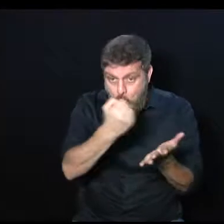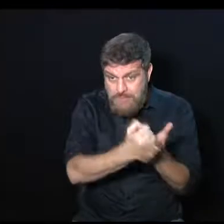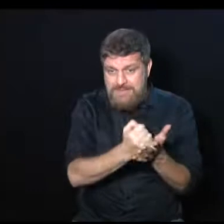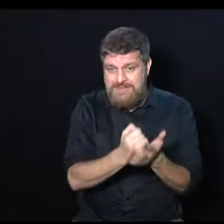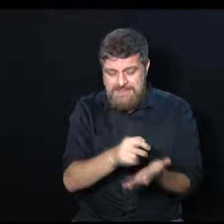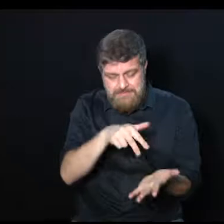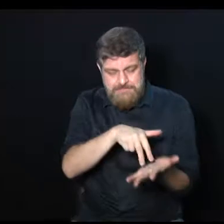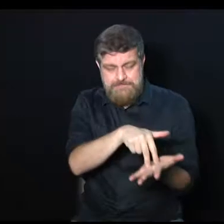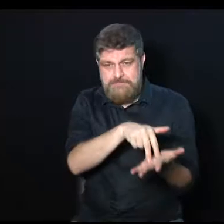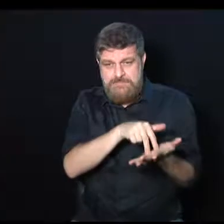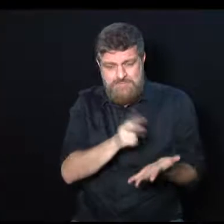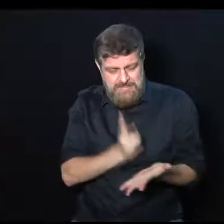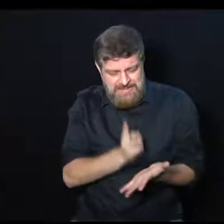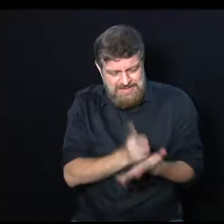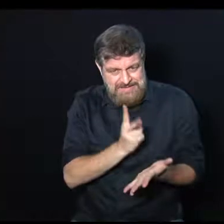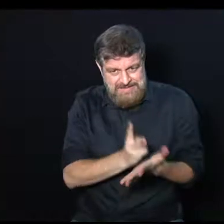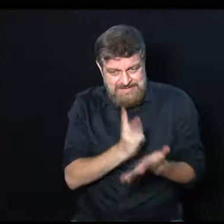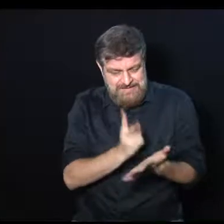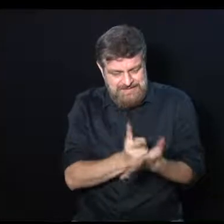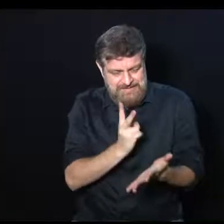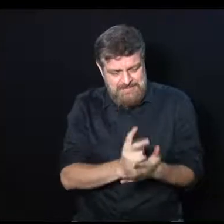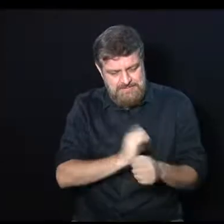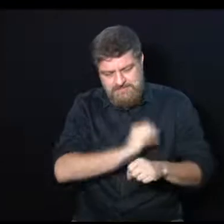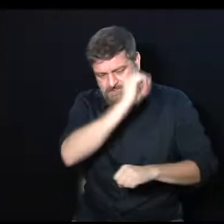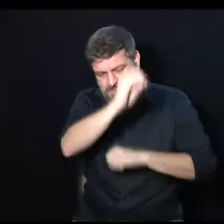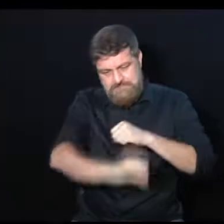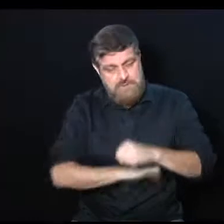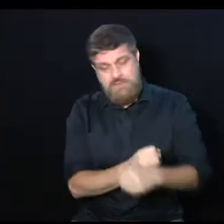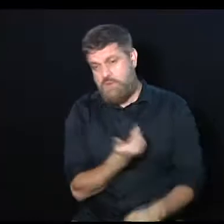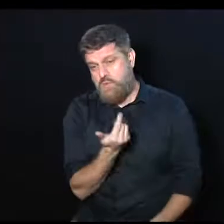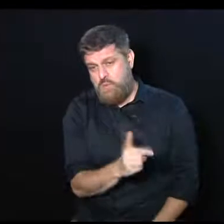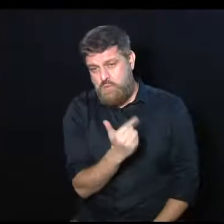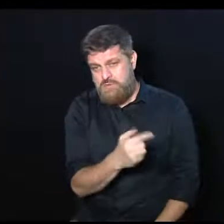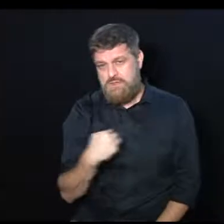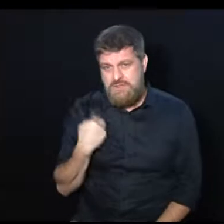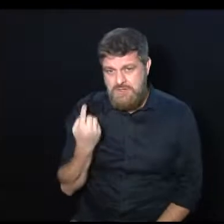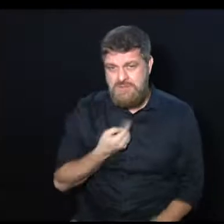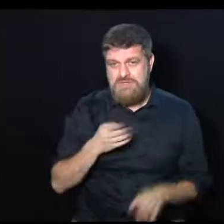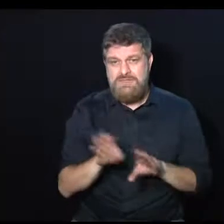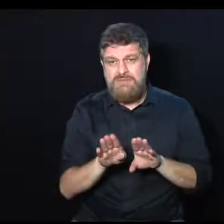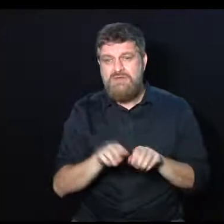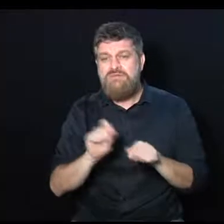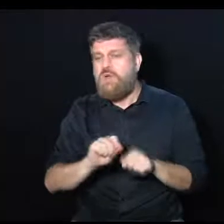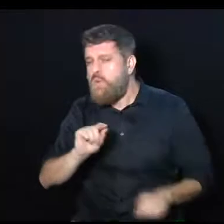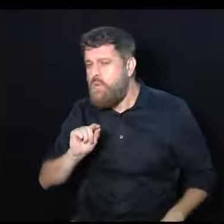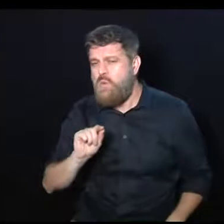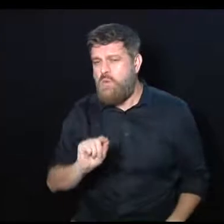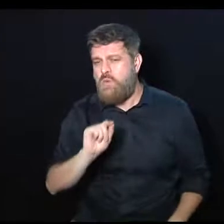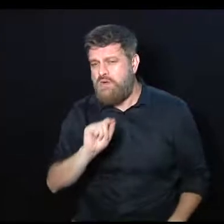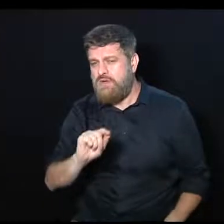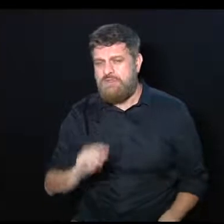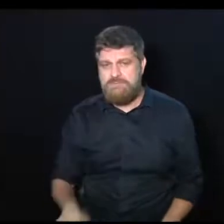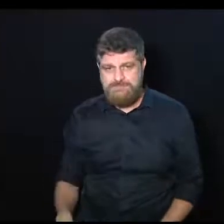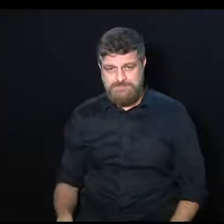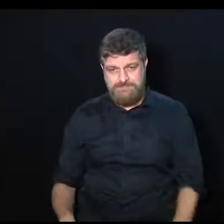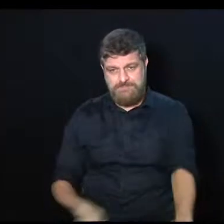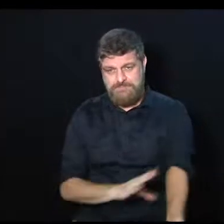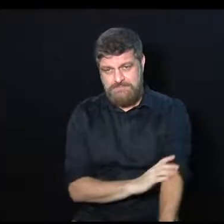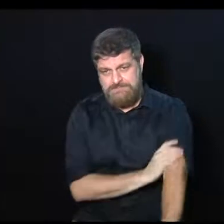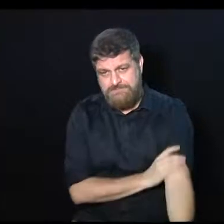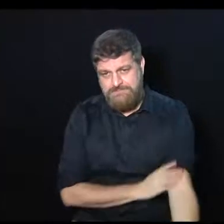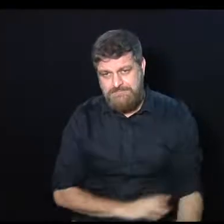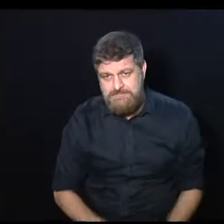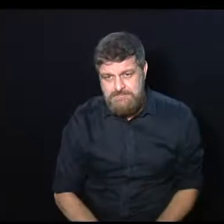ficar o tempo todo dentro do serviço. E o que a gente faz também? É o segmento longitudinal. O que é o segmento longitudinal, que a gente